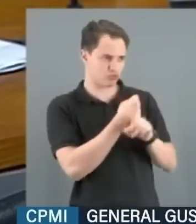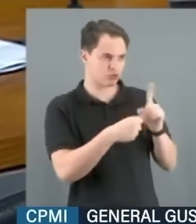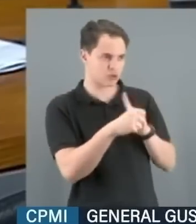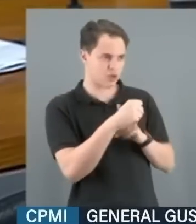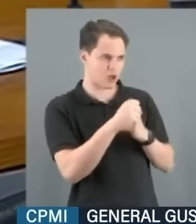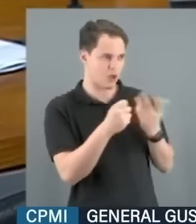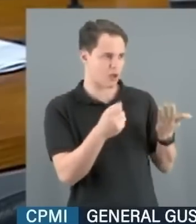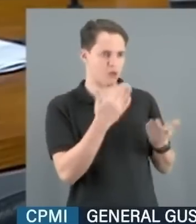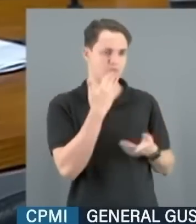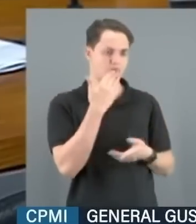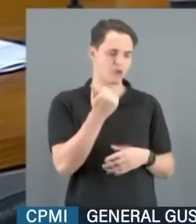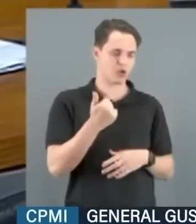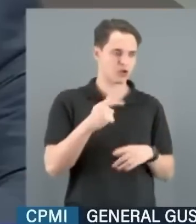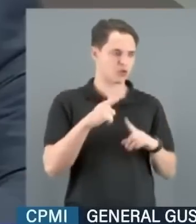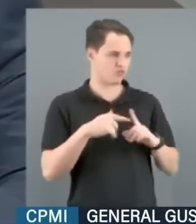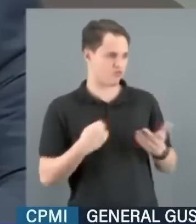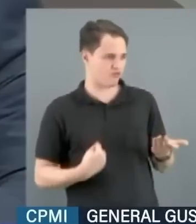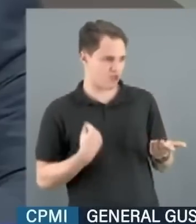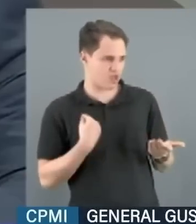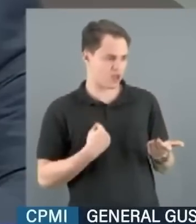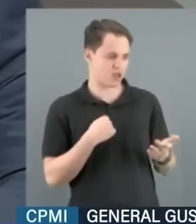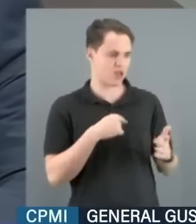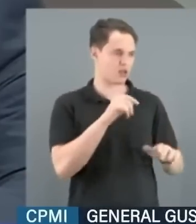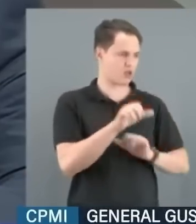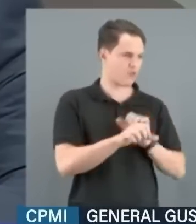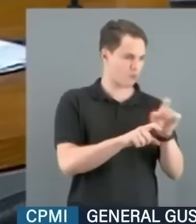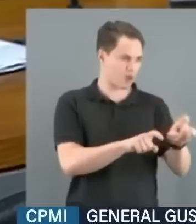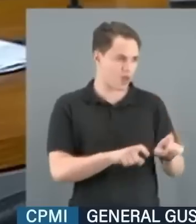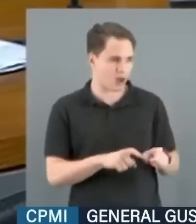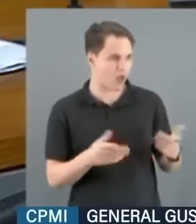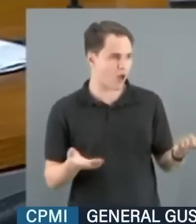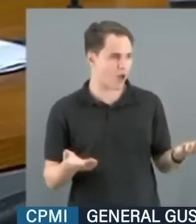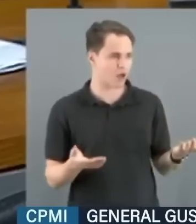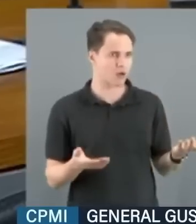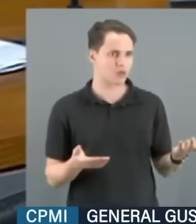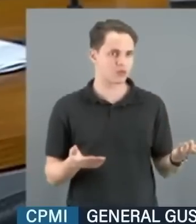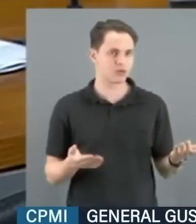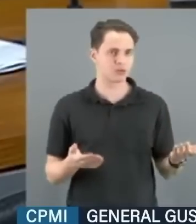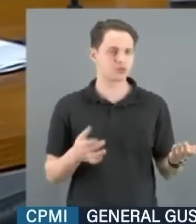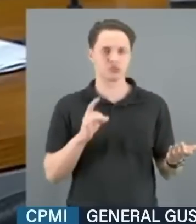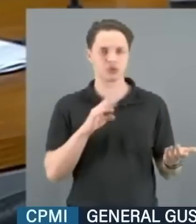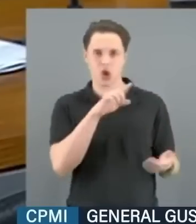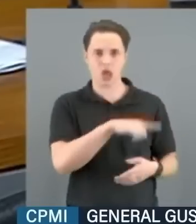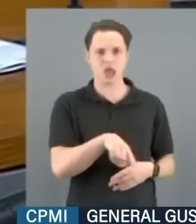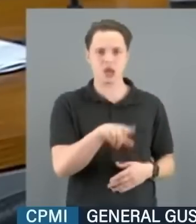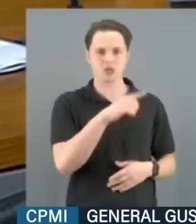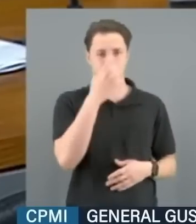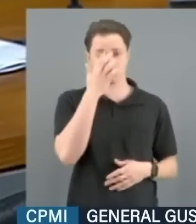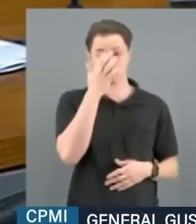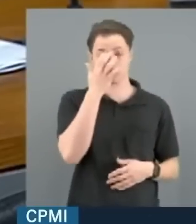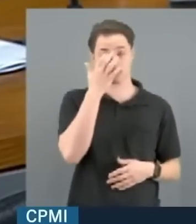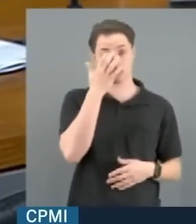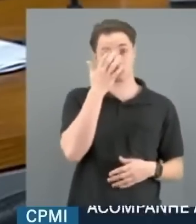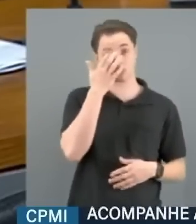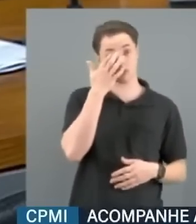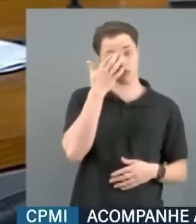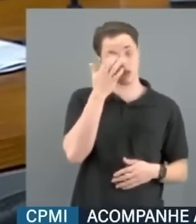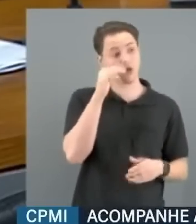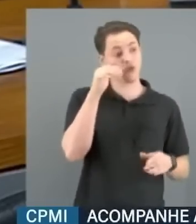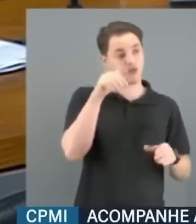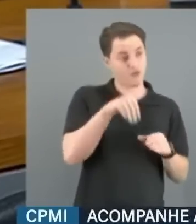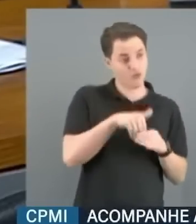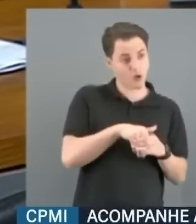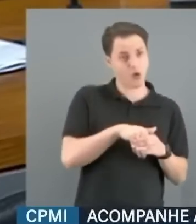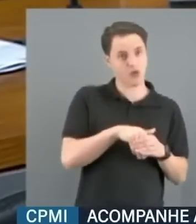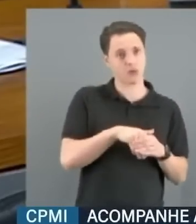Melhorias das condições de vida? Não, senhor. Reforma agrária? Não, senhor. Não, senhor. Só essas que o senhor disse. Voto auditável,